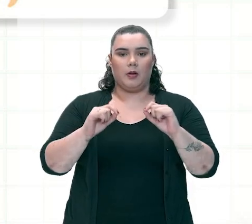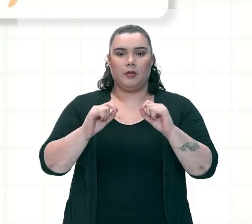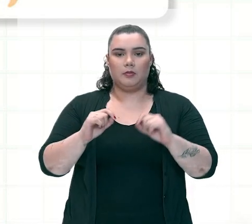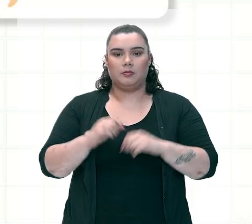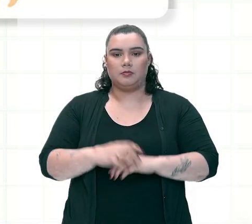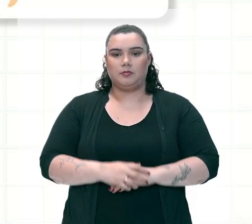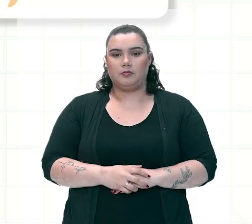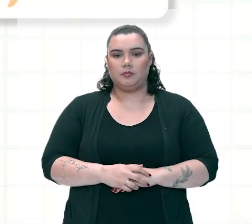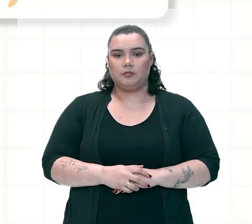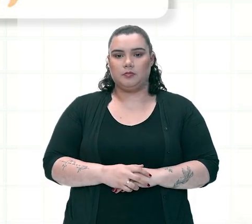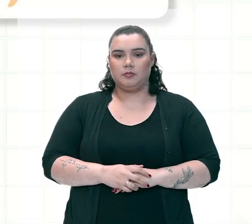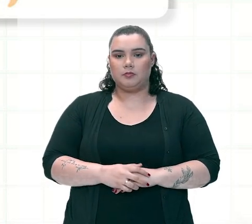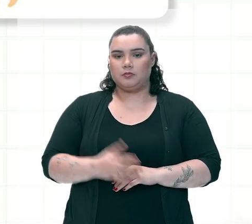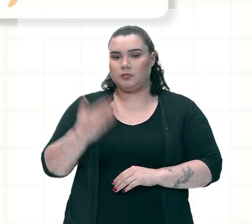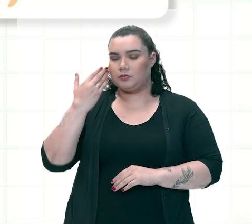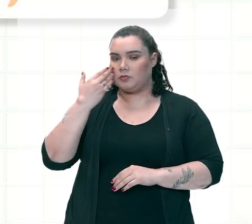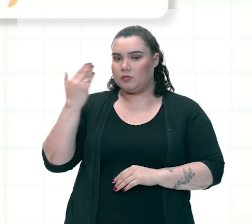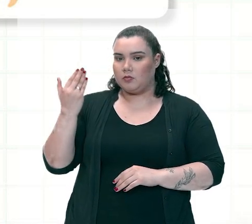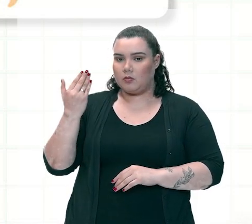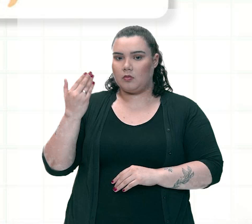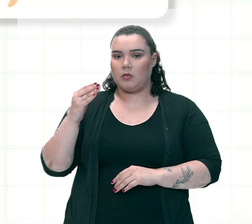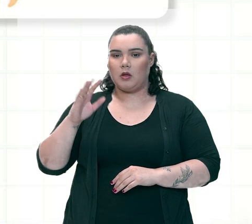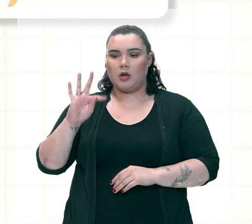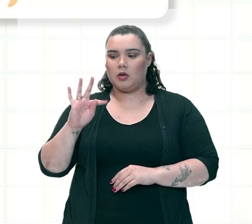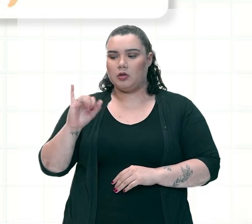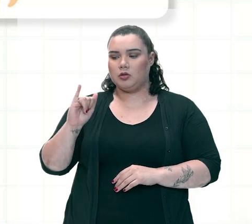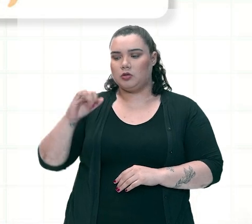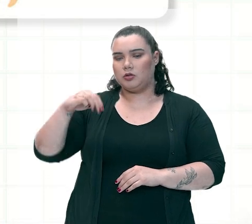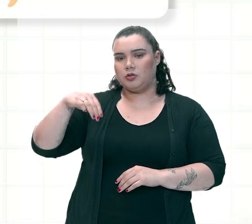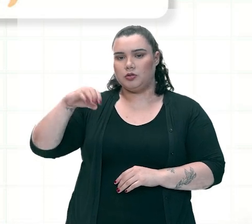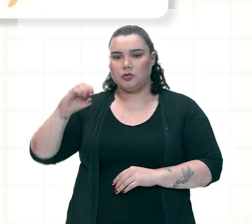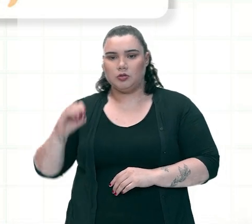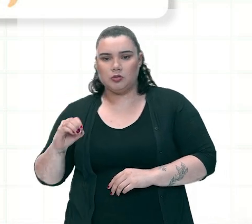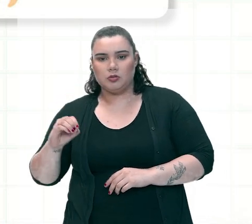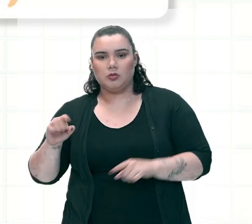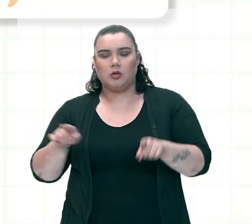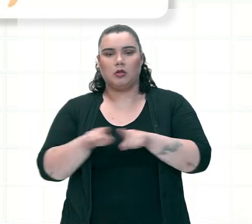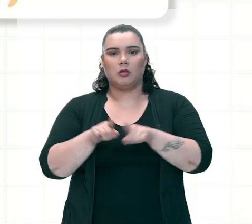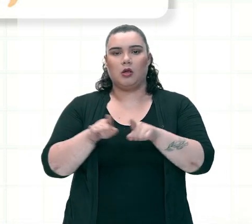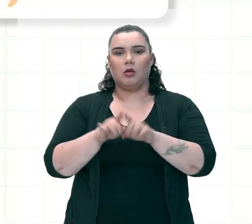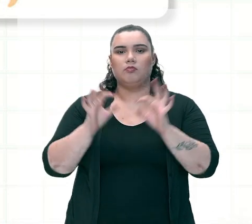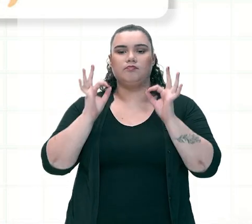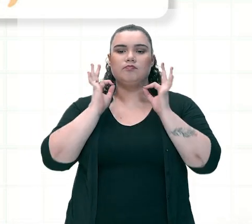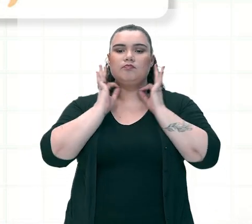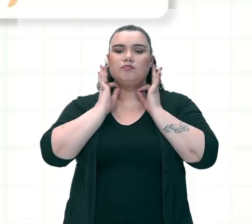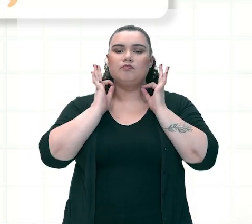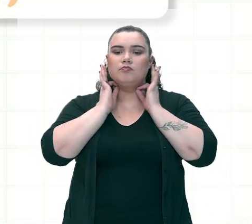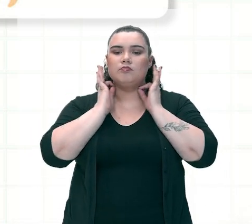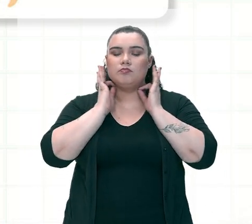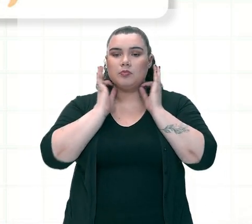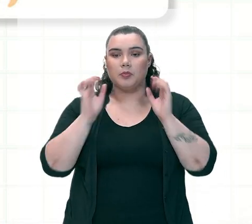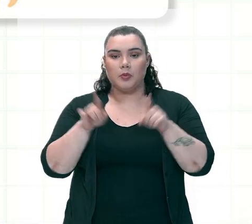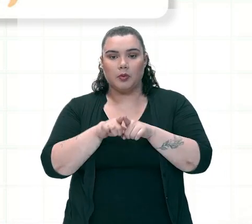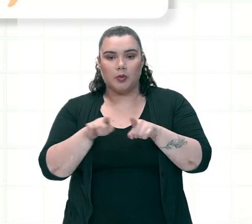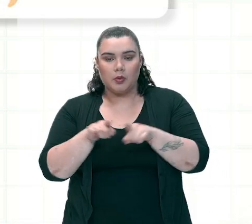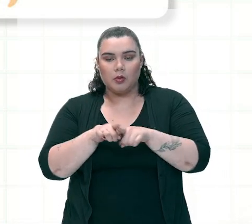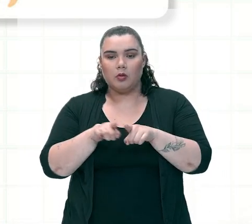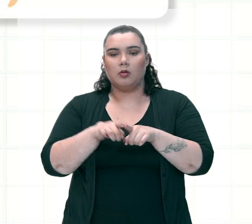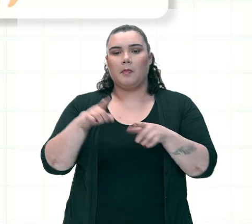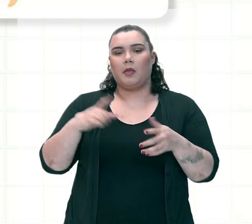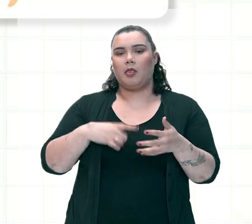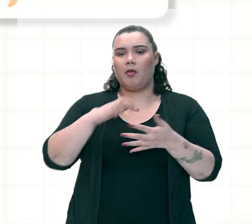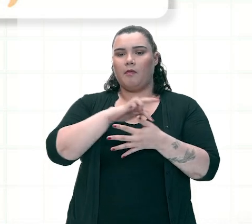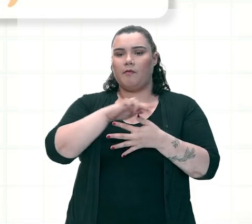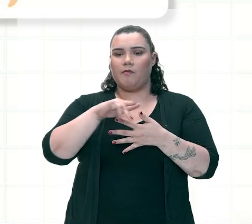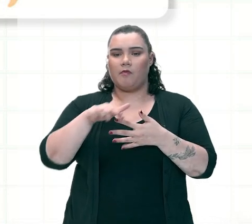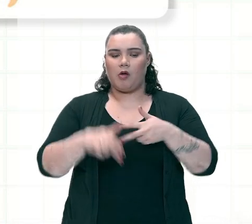sistema endócrino, observa aí o nosso corpo, né? Você observa aí o timo, temos as glândulas tireoide e paratireoide, temos o